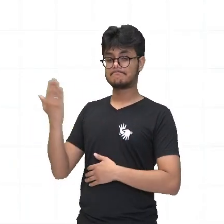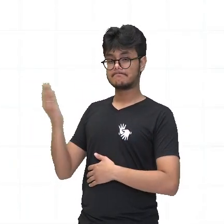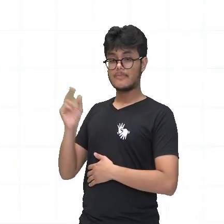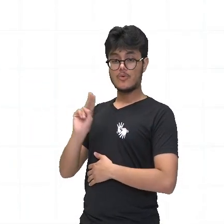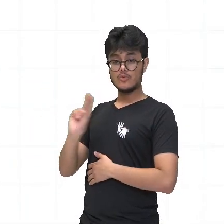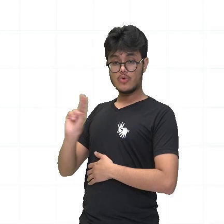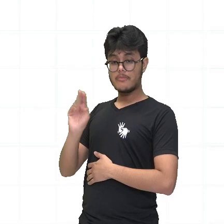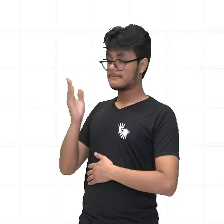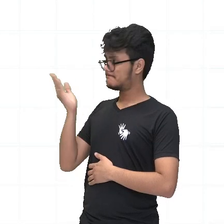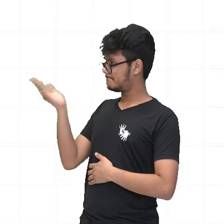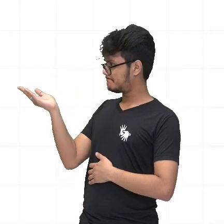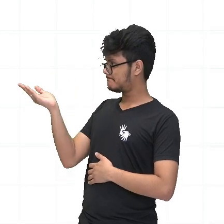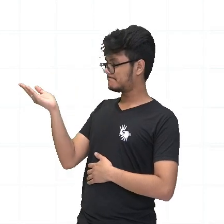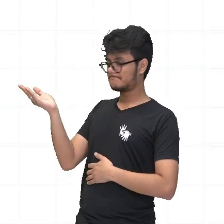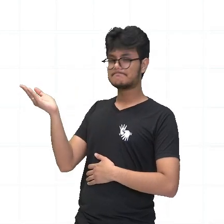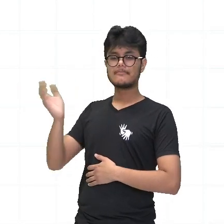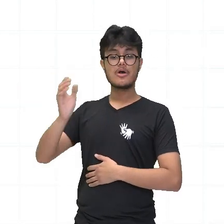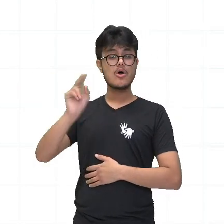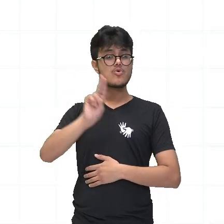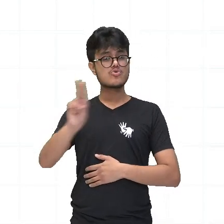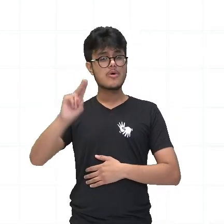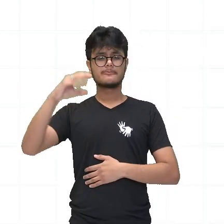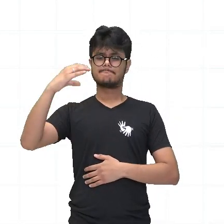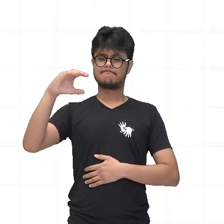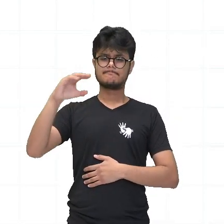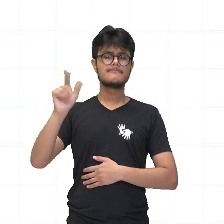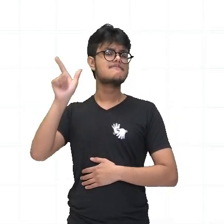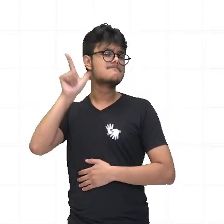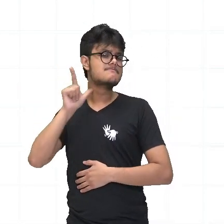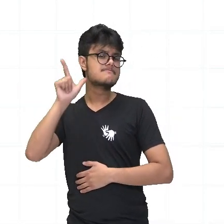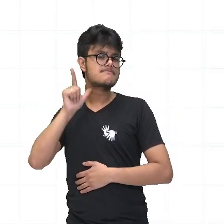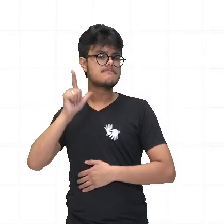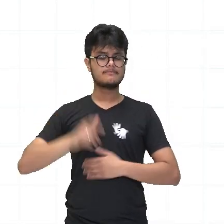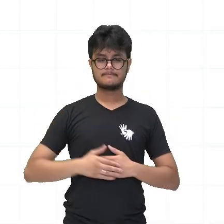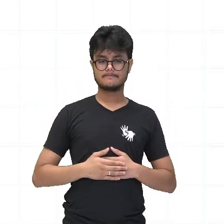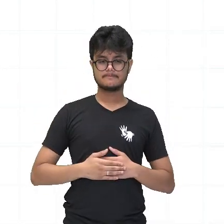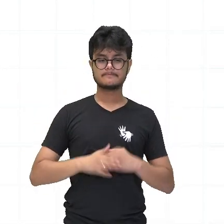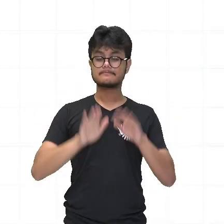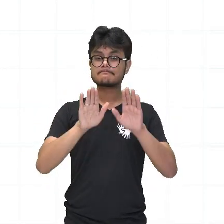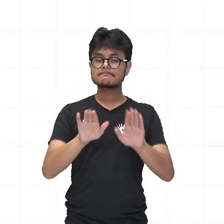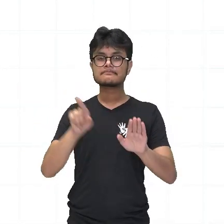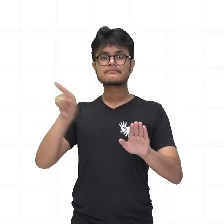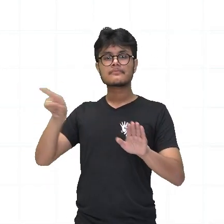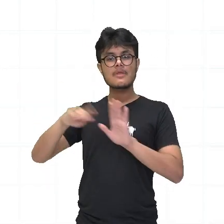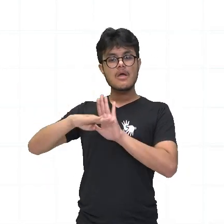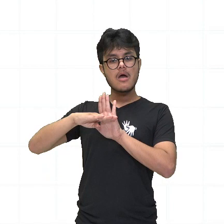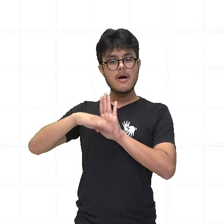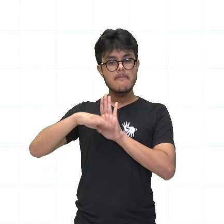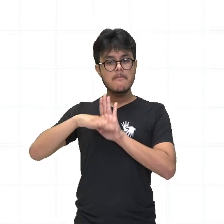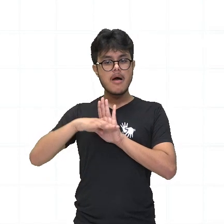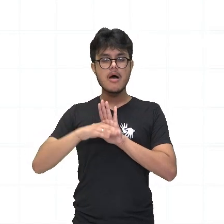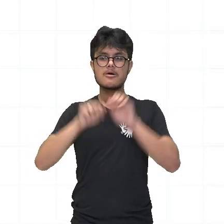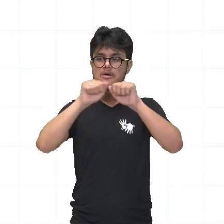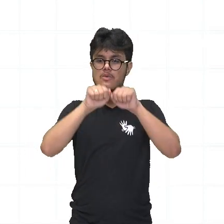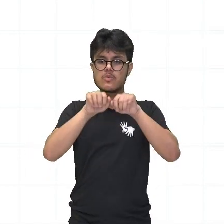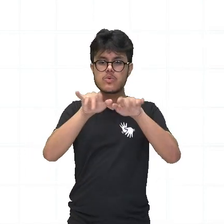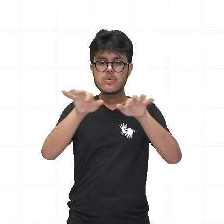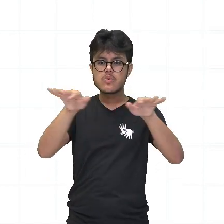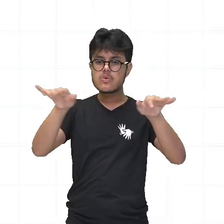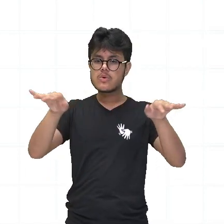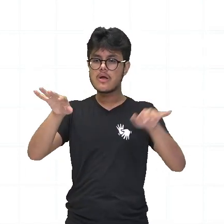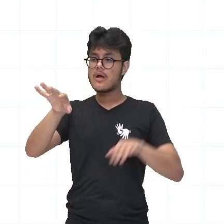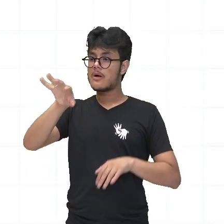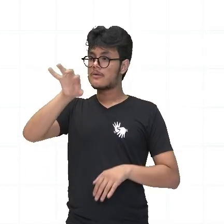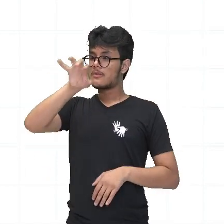científico. Essa bactéria, ela também é transmitida pela inalação de gotículas respiratórias